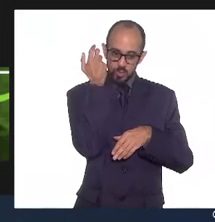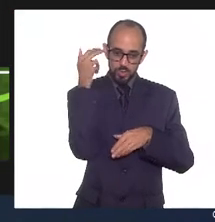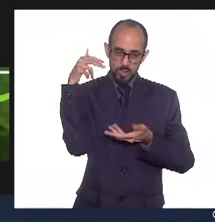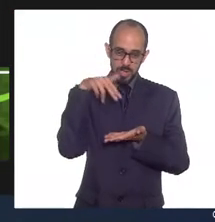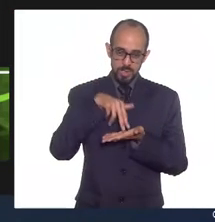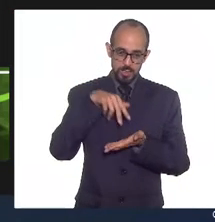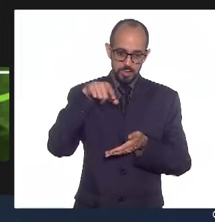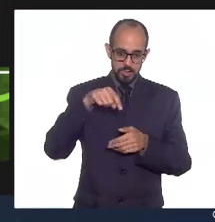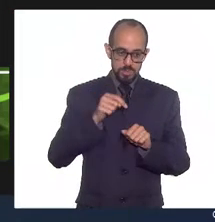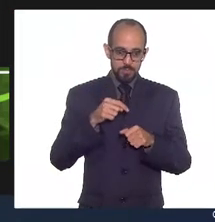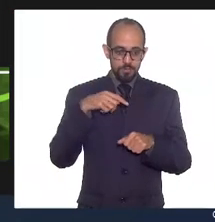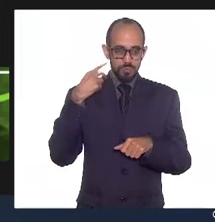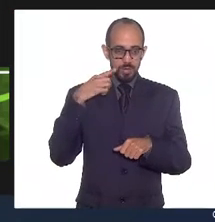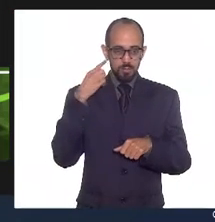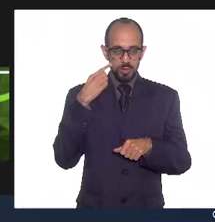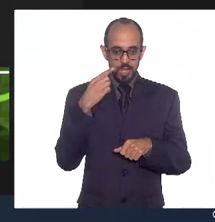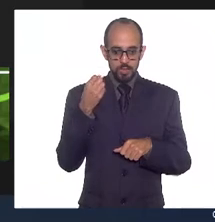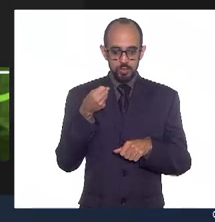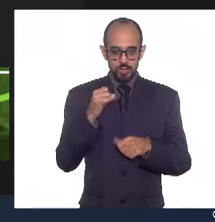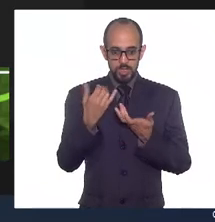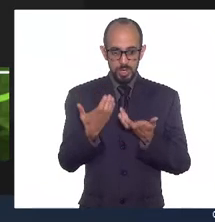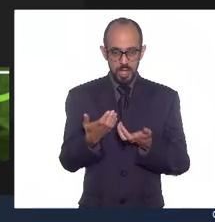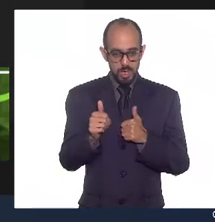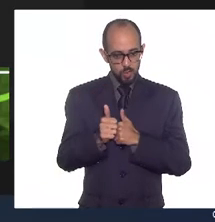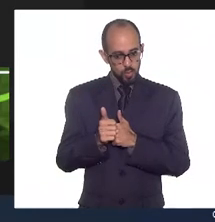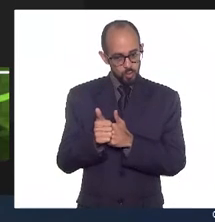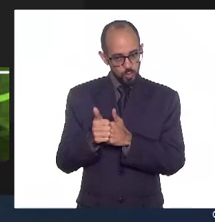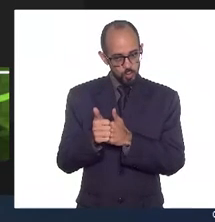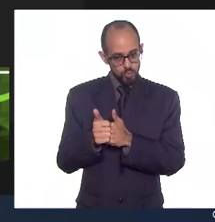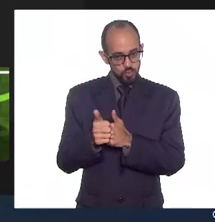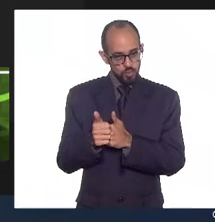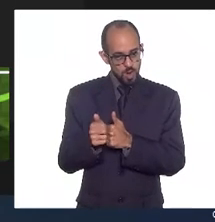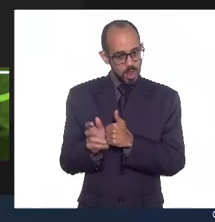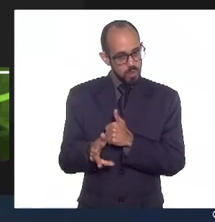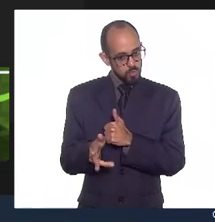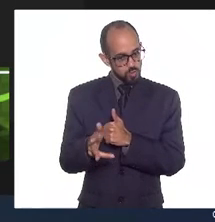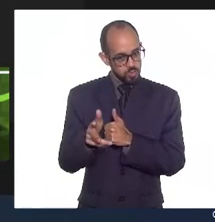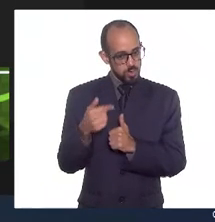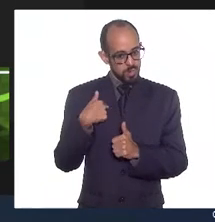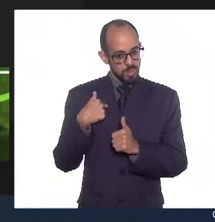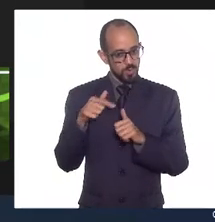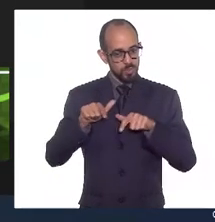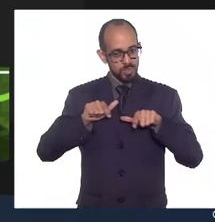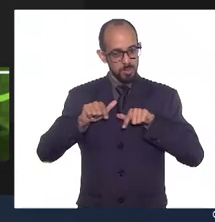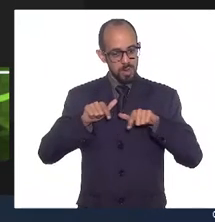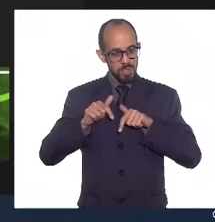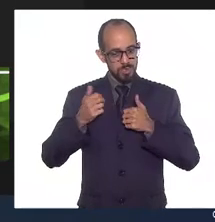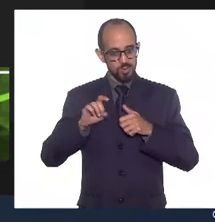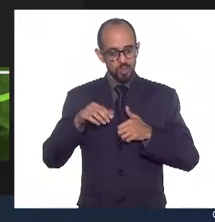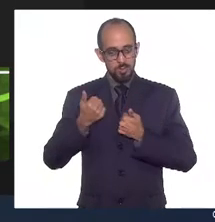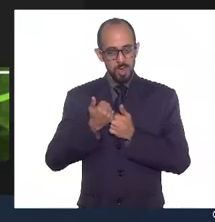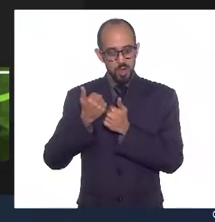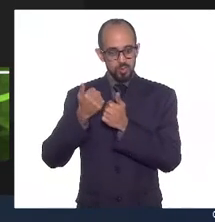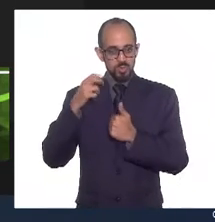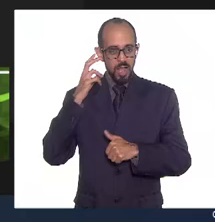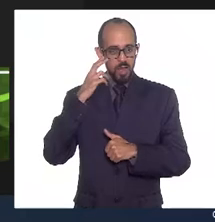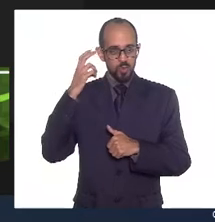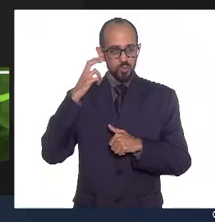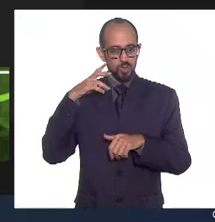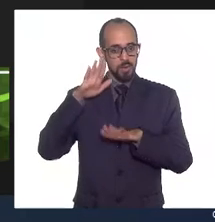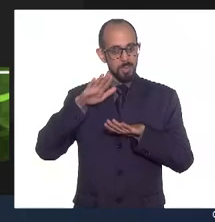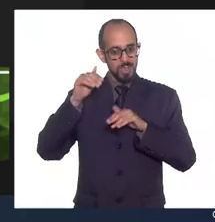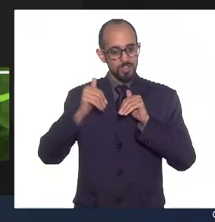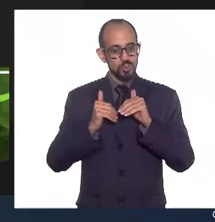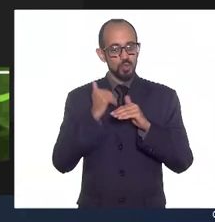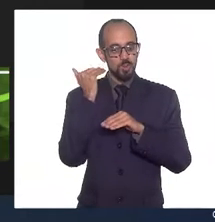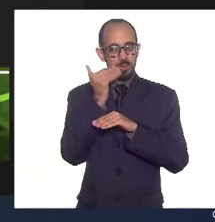inclusive deputado se quiser que continuar a condução a casa é sua estou aqui trabalhando em prol da cultura mas sobretudo sobre a